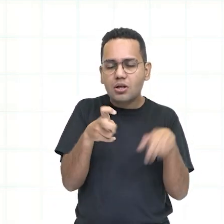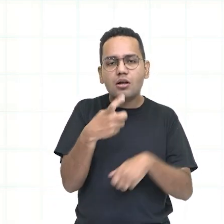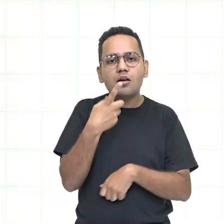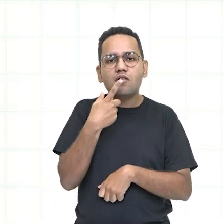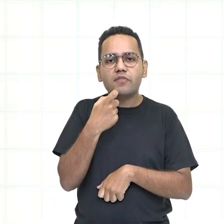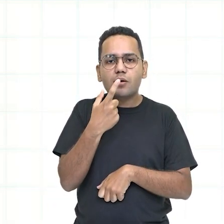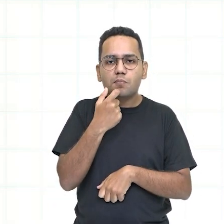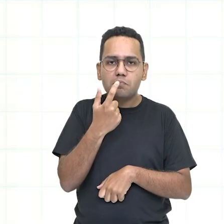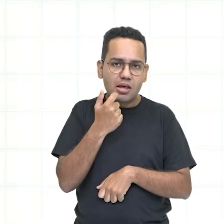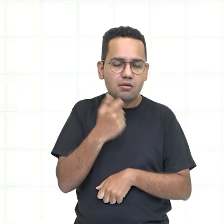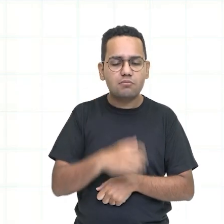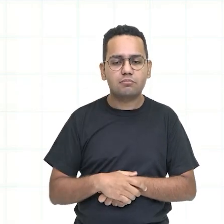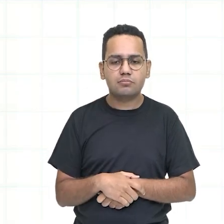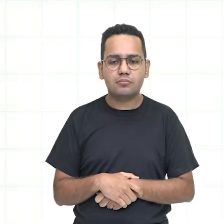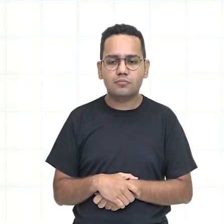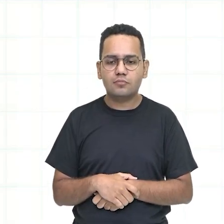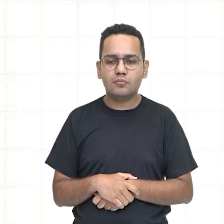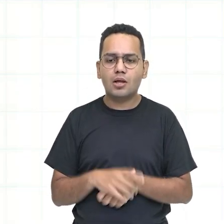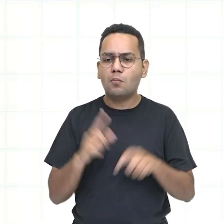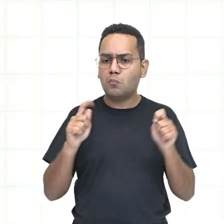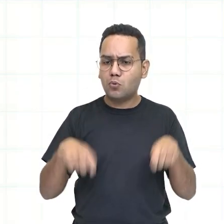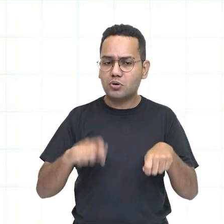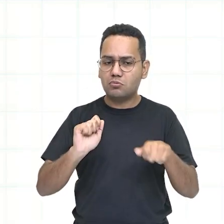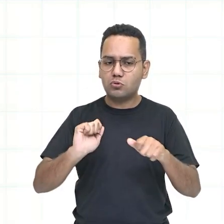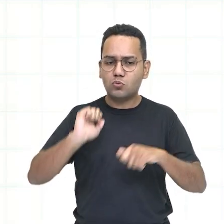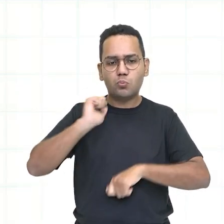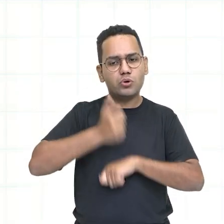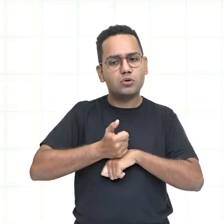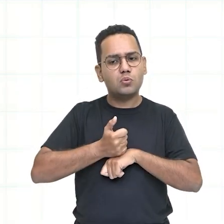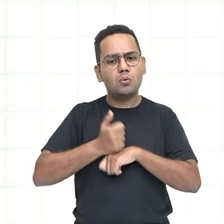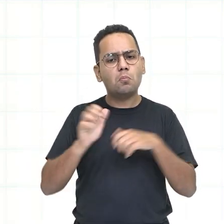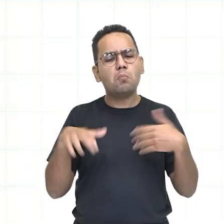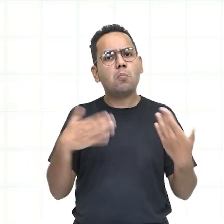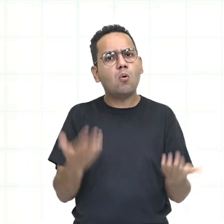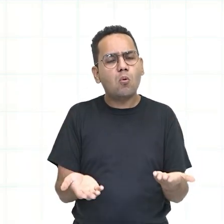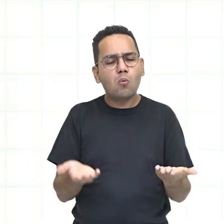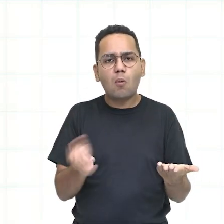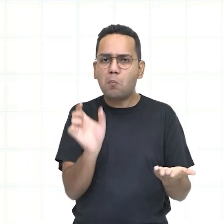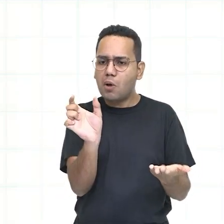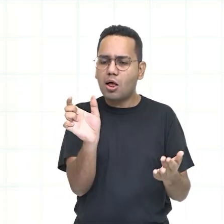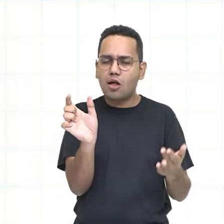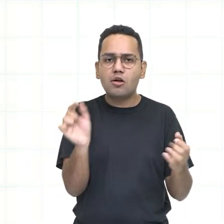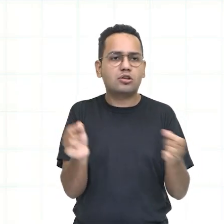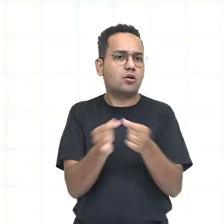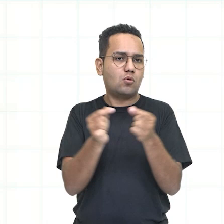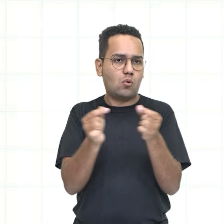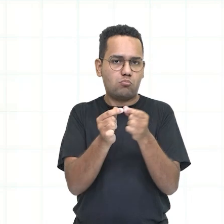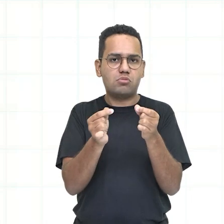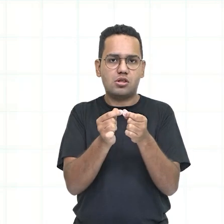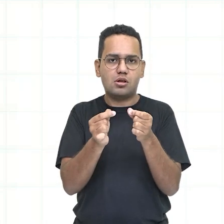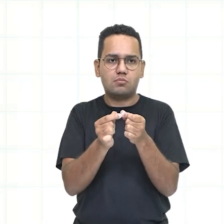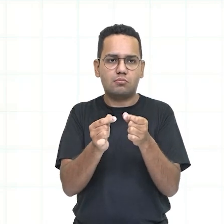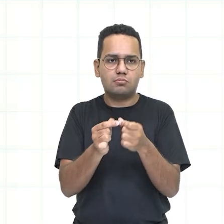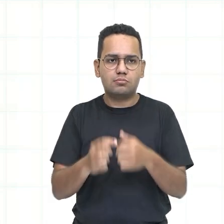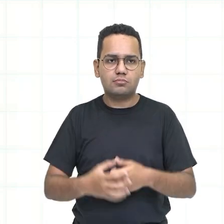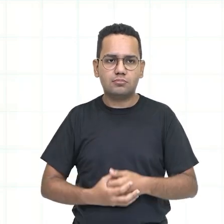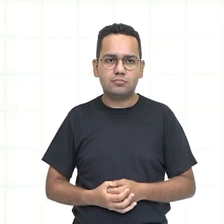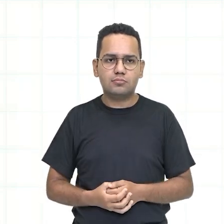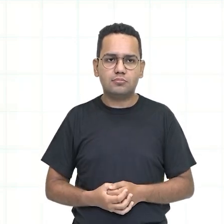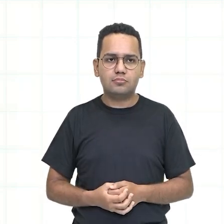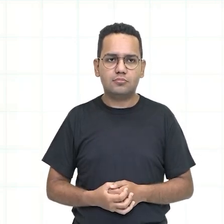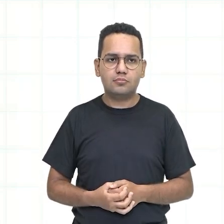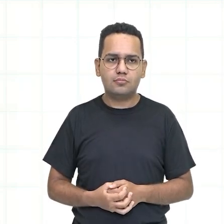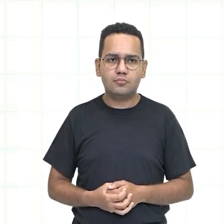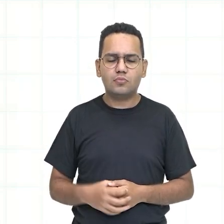aqui, however, pode ser substituído sem alteração de sentido, ou seja,